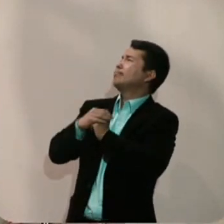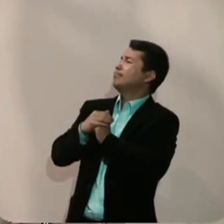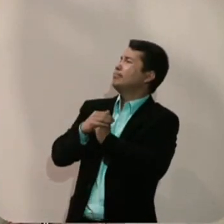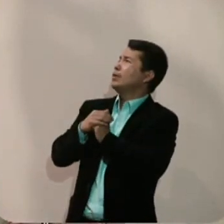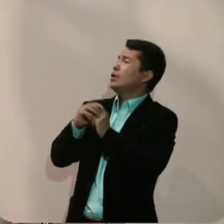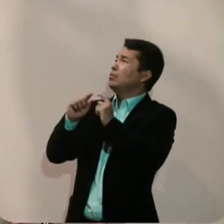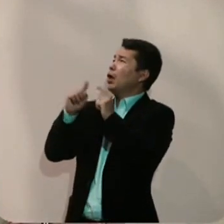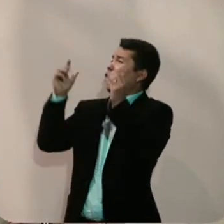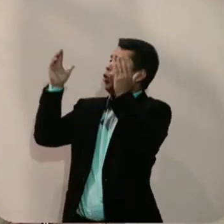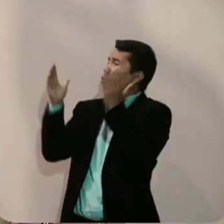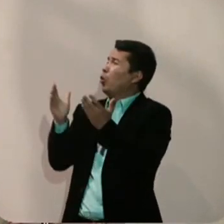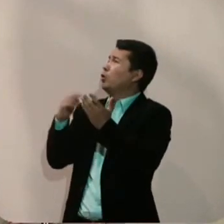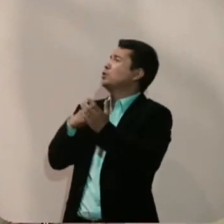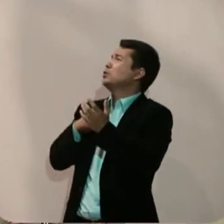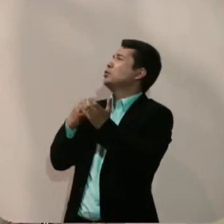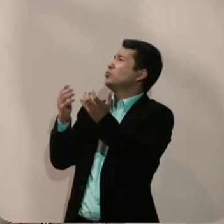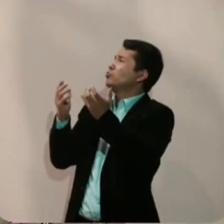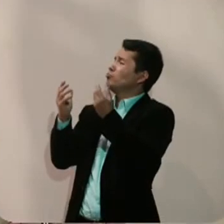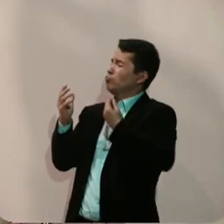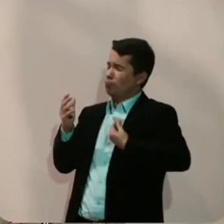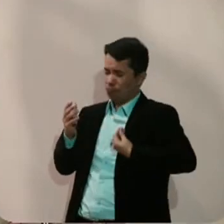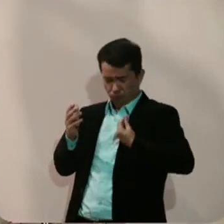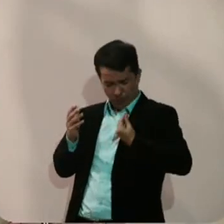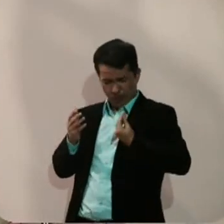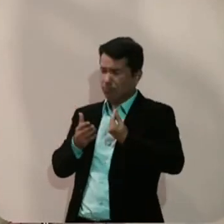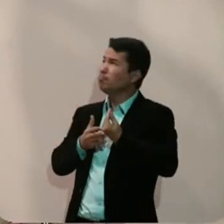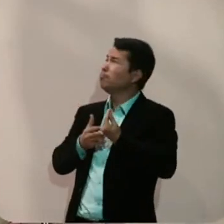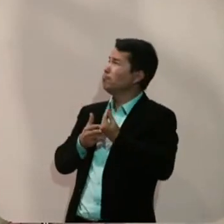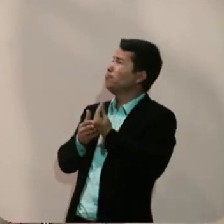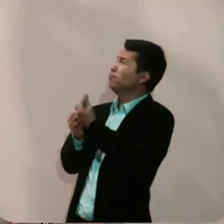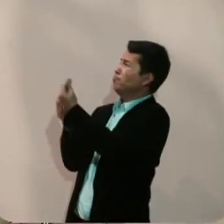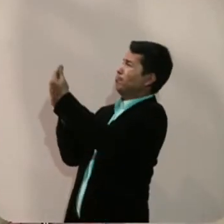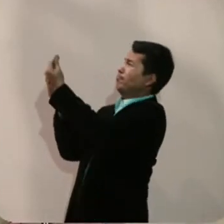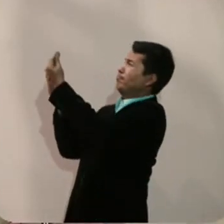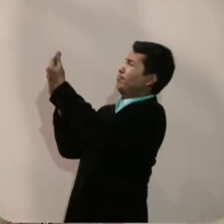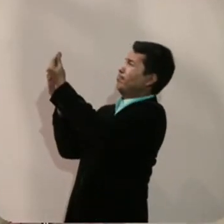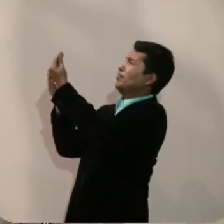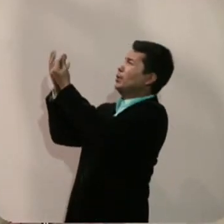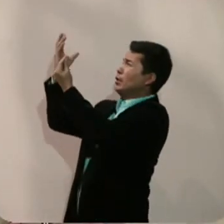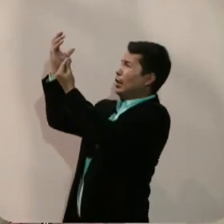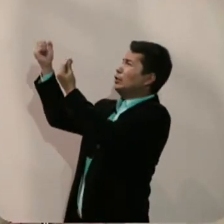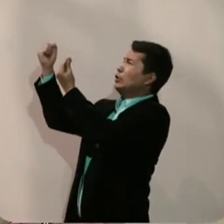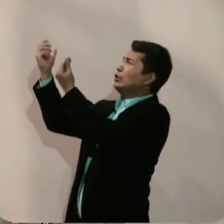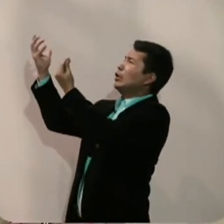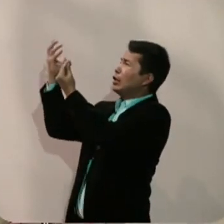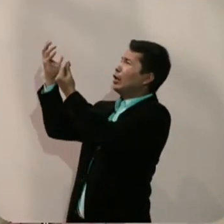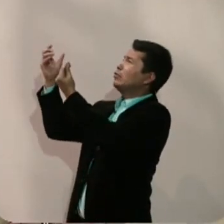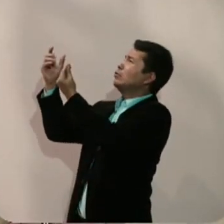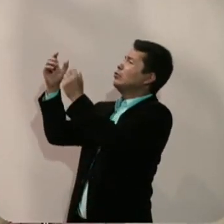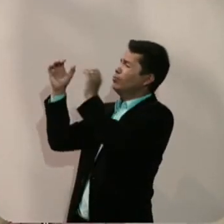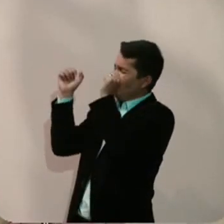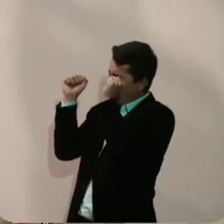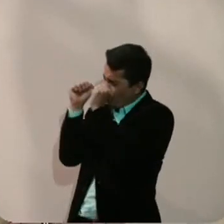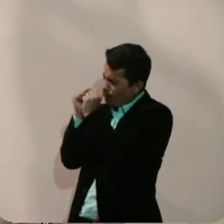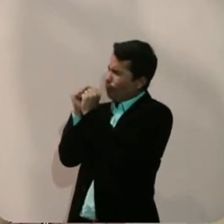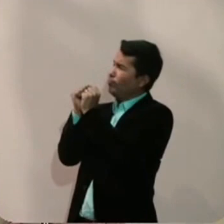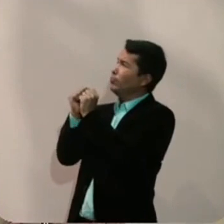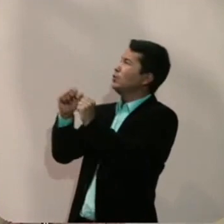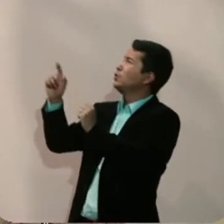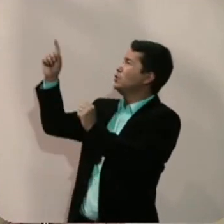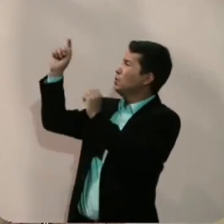mas de hoje em diante eu me comprometo com o Senhor. E eu quero assumir o meu compromisso contigo, de deixar o